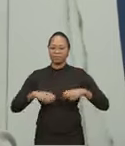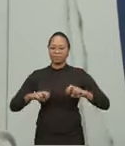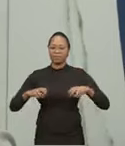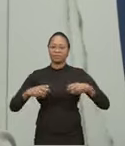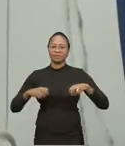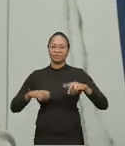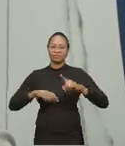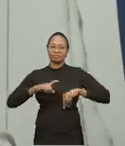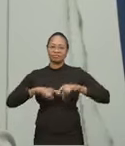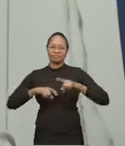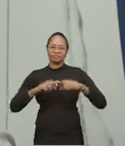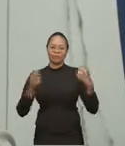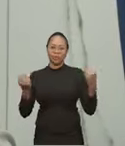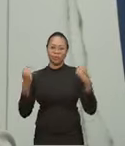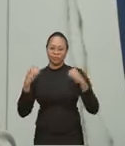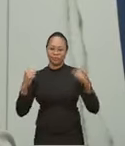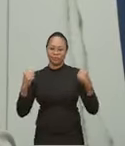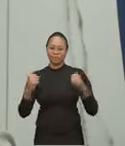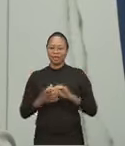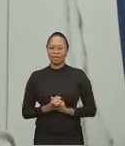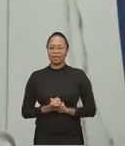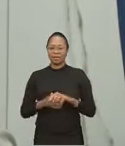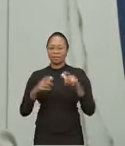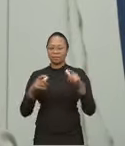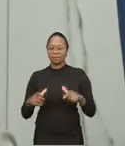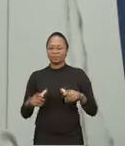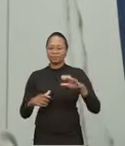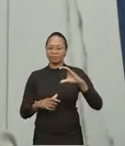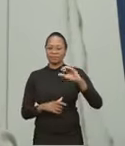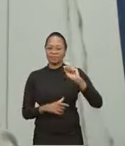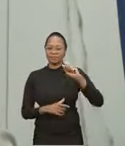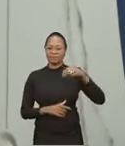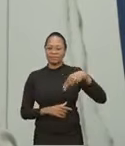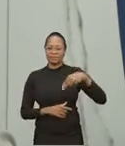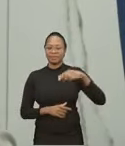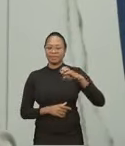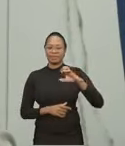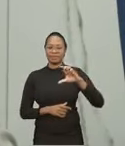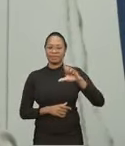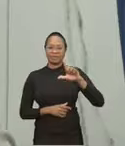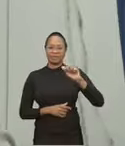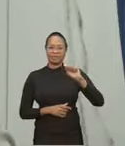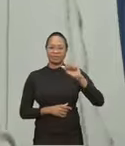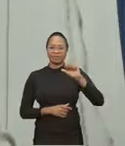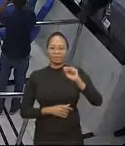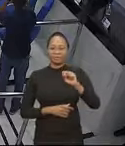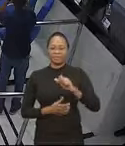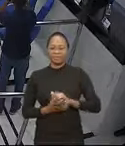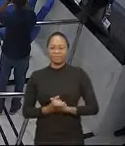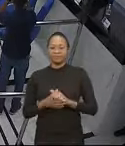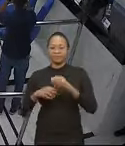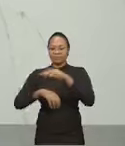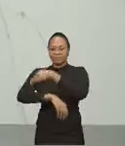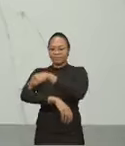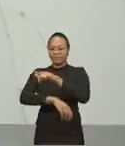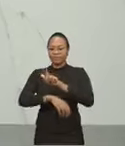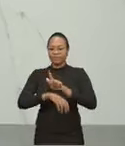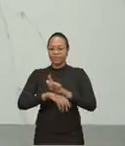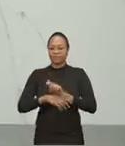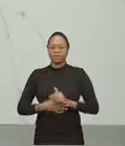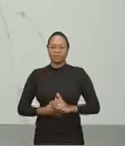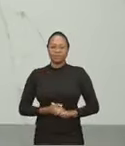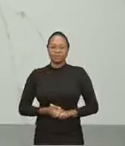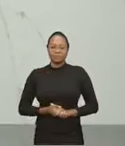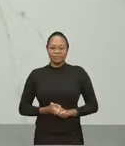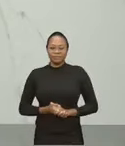equipamentos de academia ao ar livre na localidade de Cancelas, zona rural de Monte Gordo, neste município. Matéria do vereador